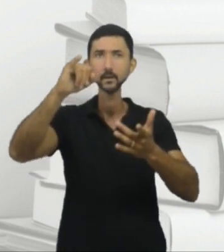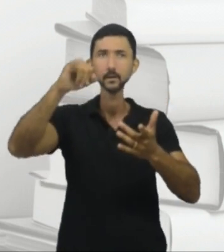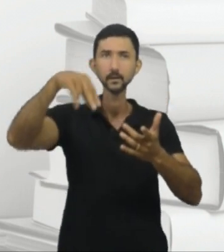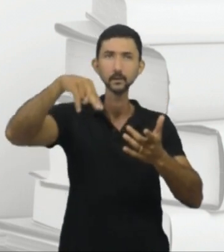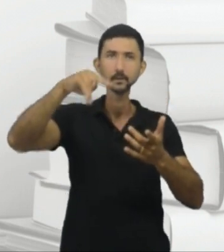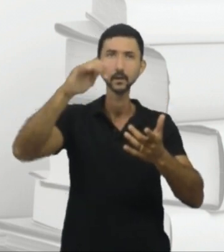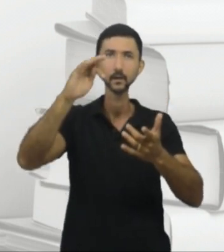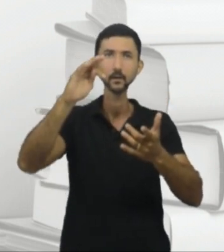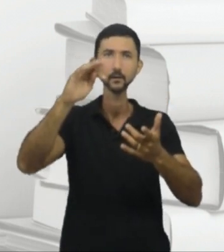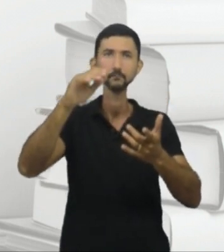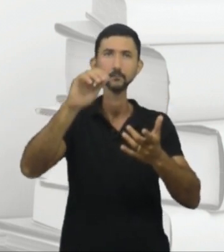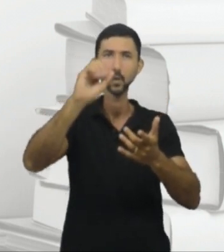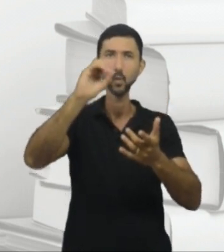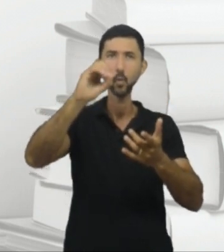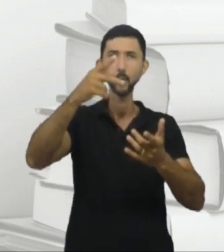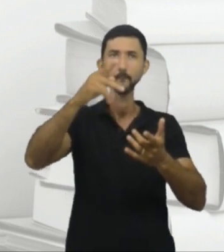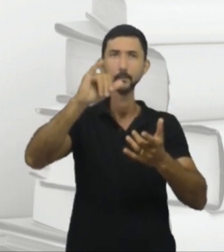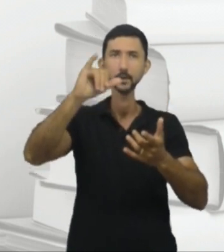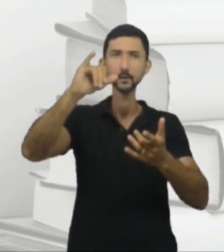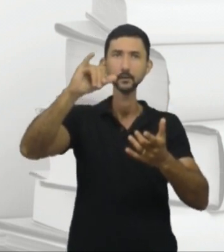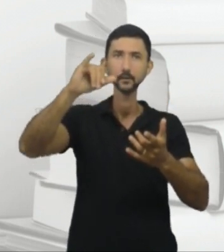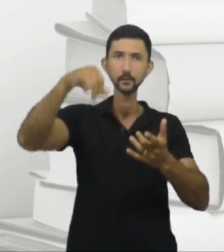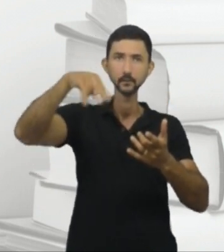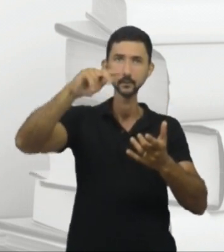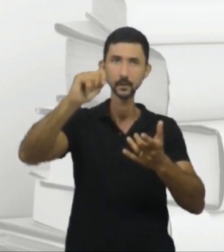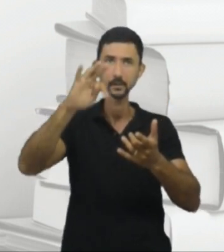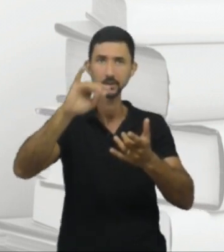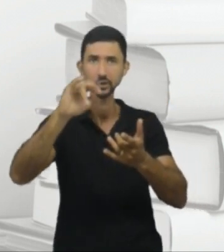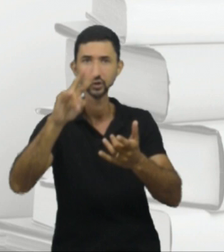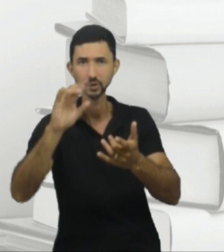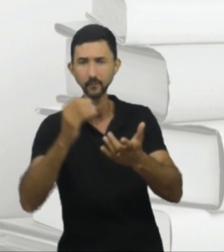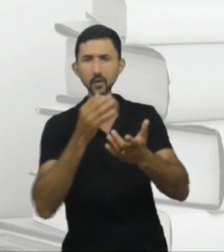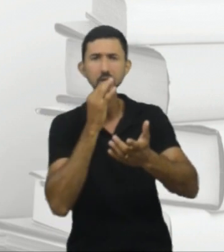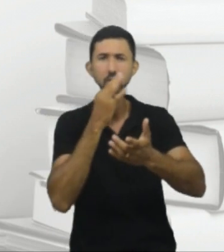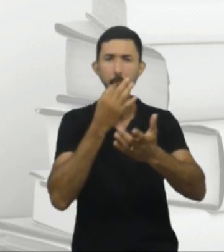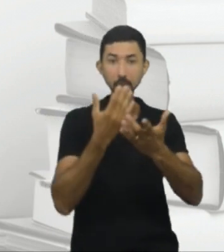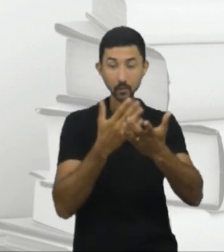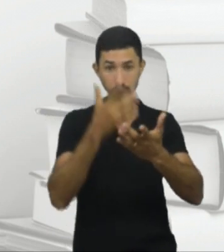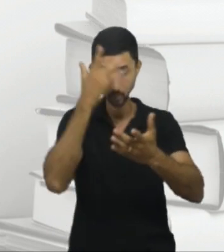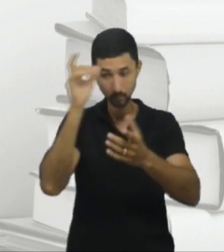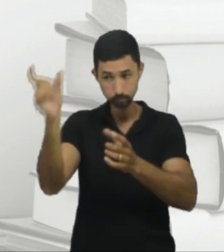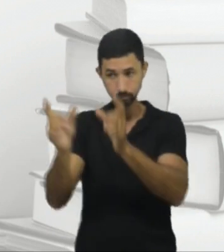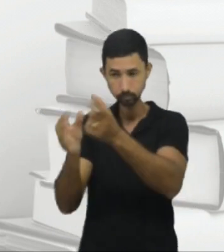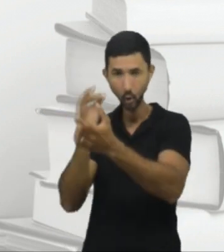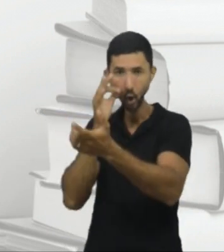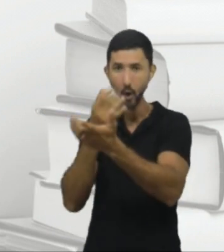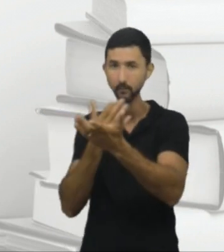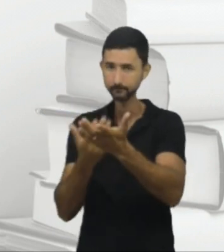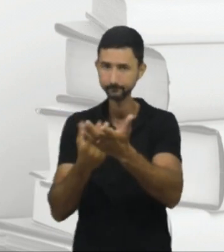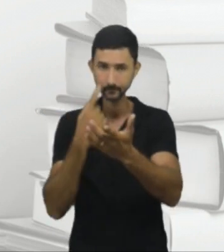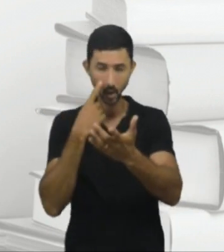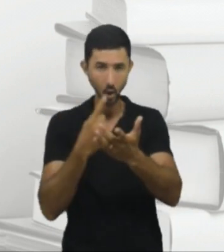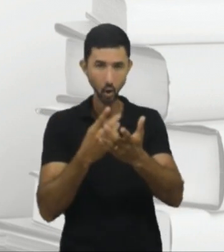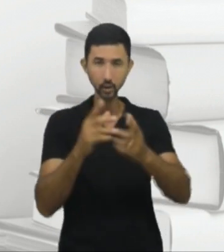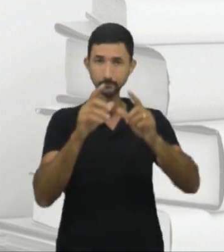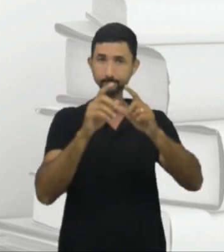um texto opinativo é um texto em que você observa a opinião de alguém. Então acompanha aí para